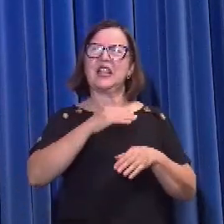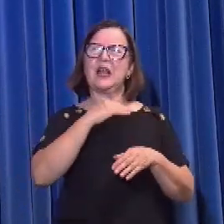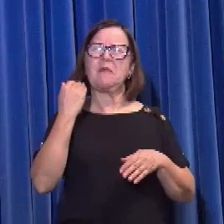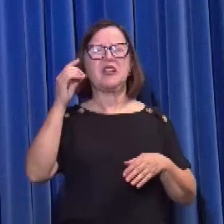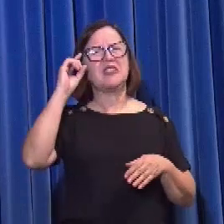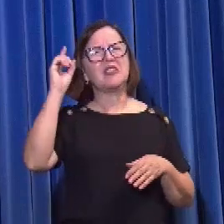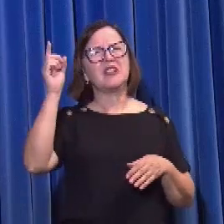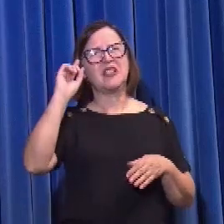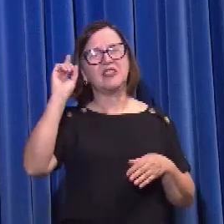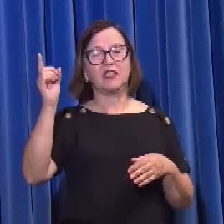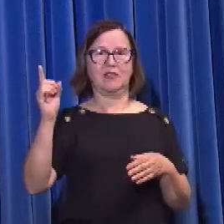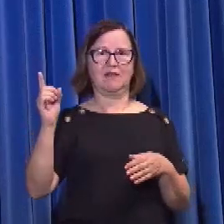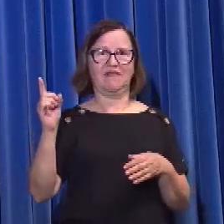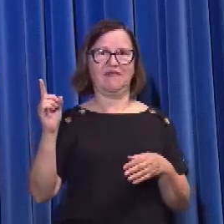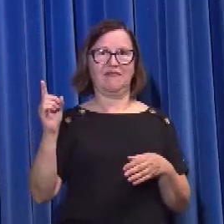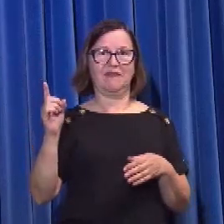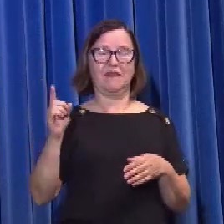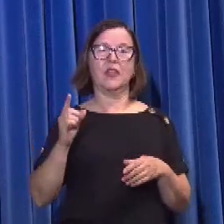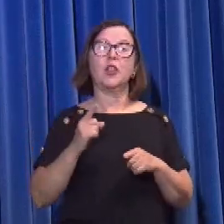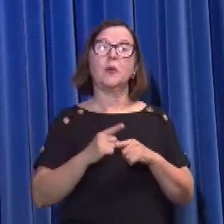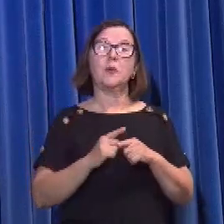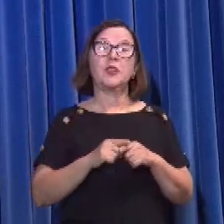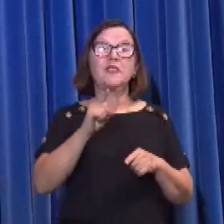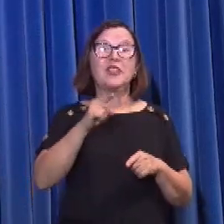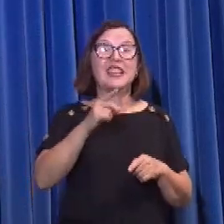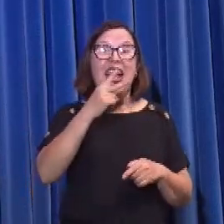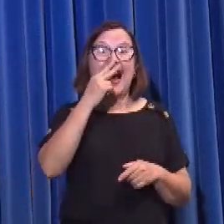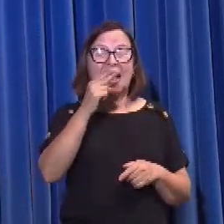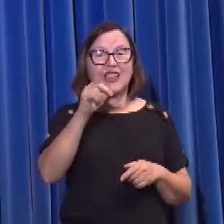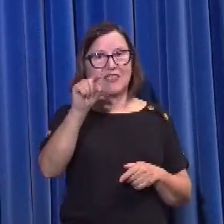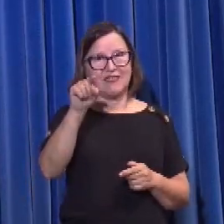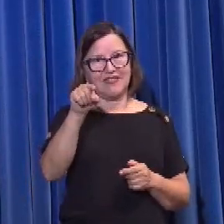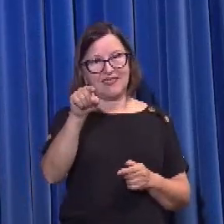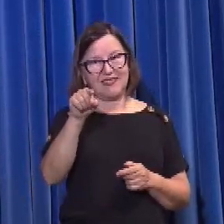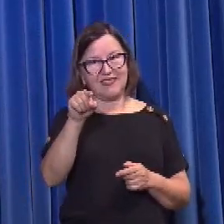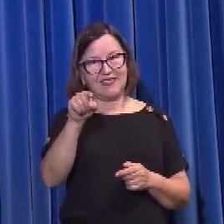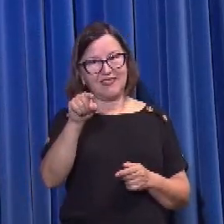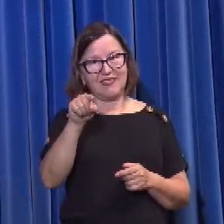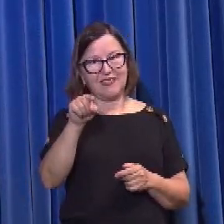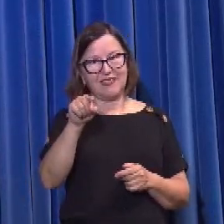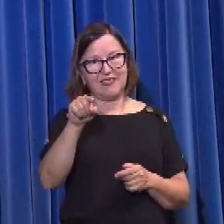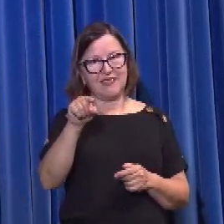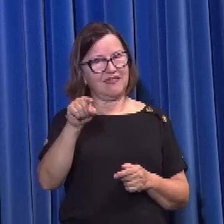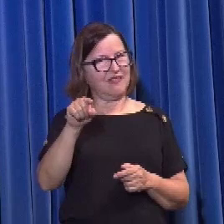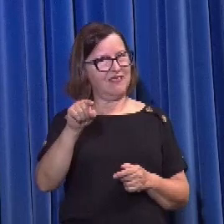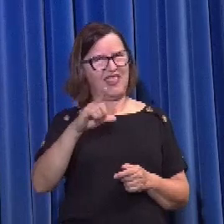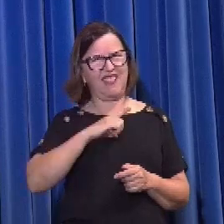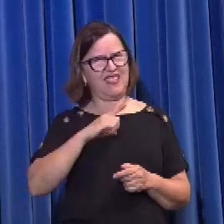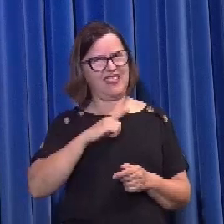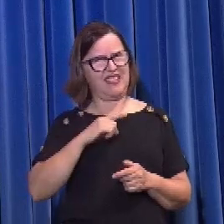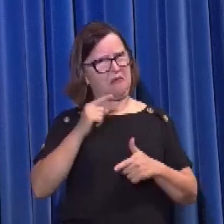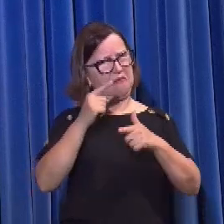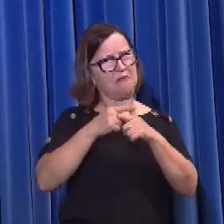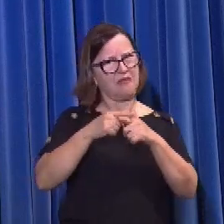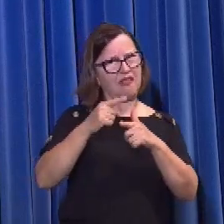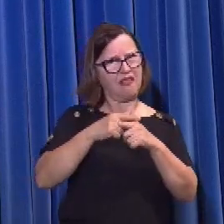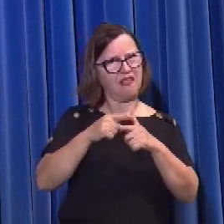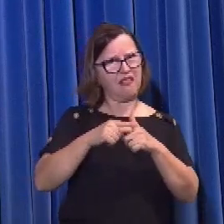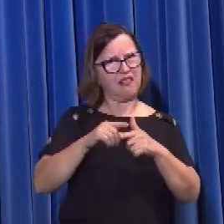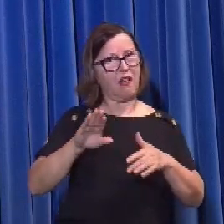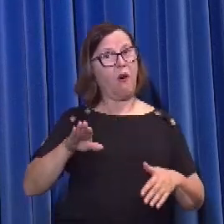os dias. Por que você acha que você não passaria por tribulações